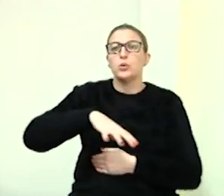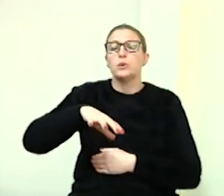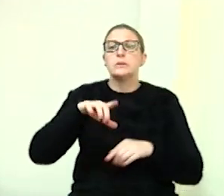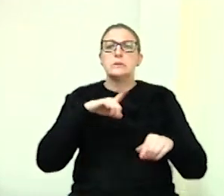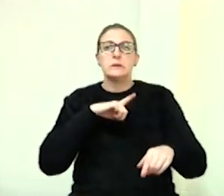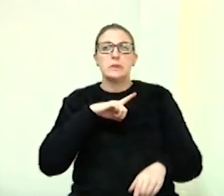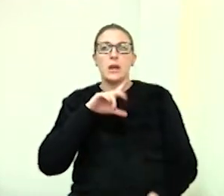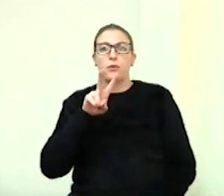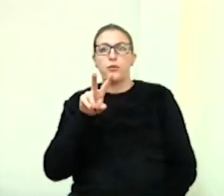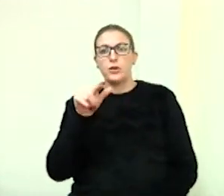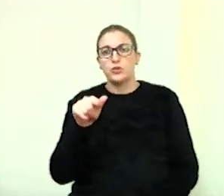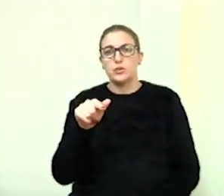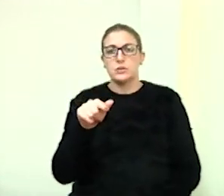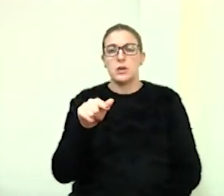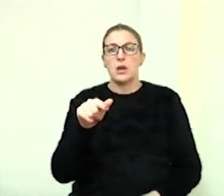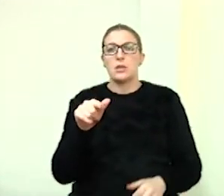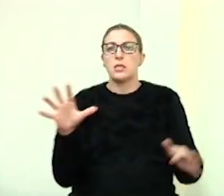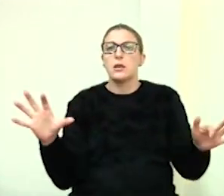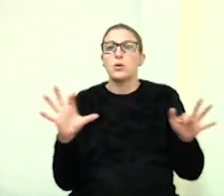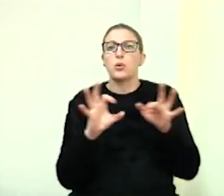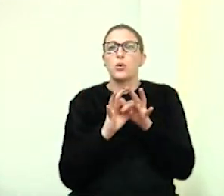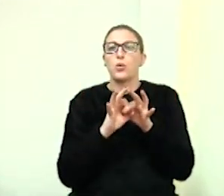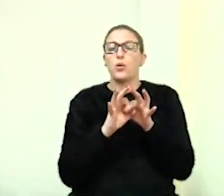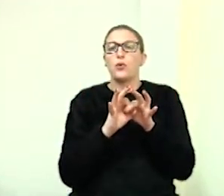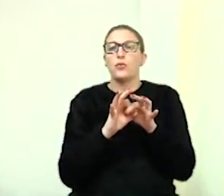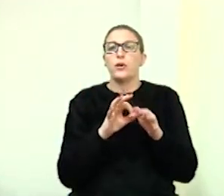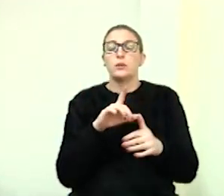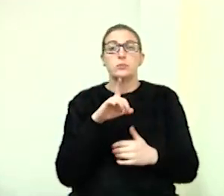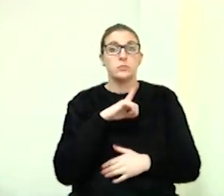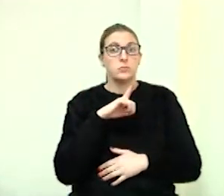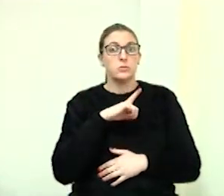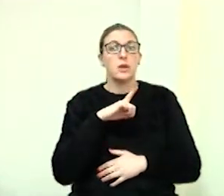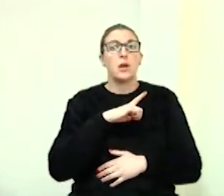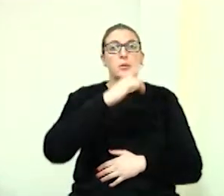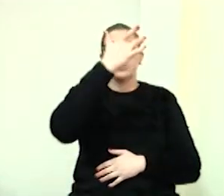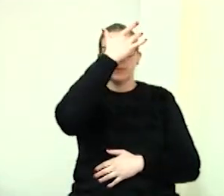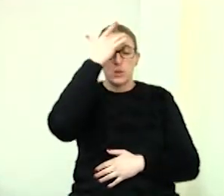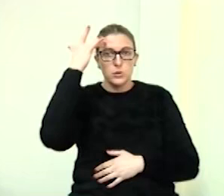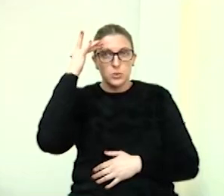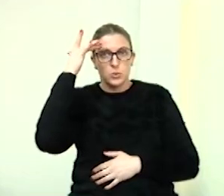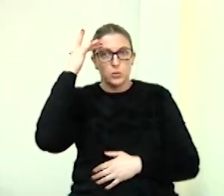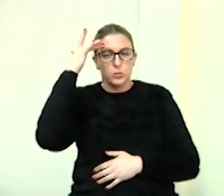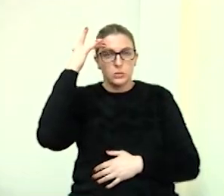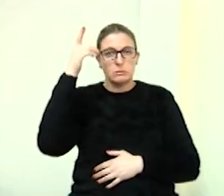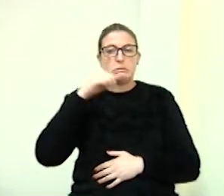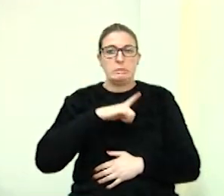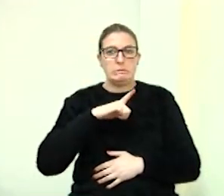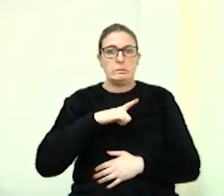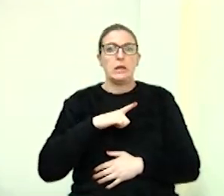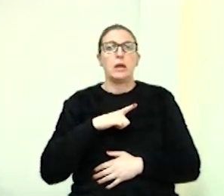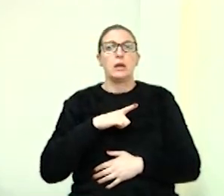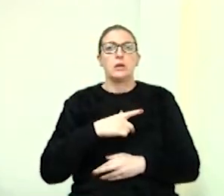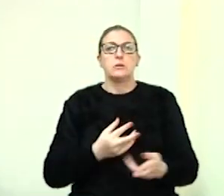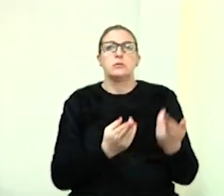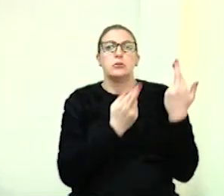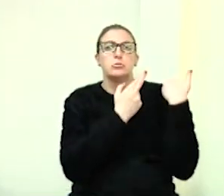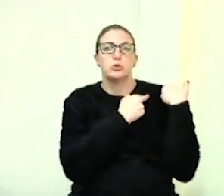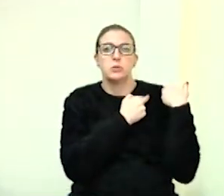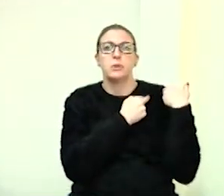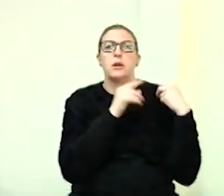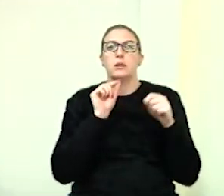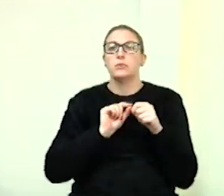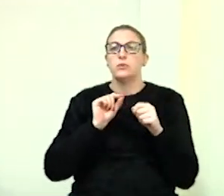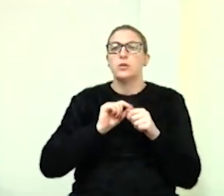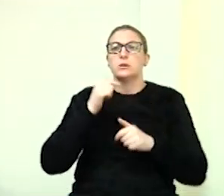pessoas que são cedidas pelos municípios, são mantidas pelos municípios, para executar a função lá do